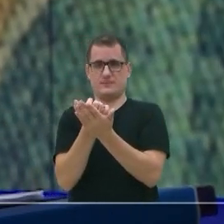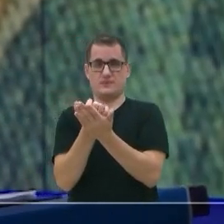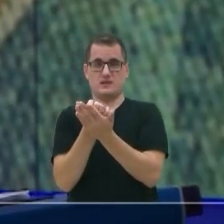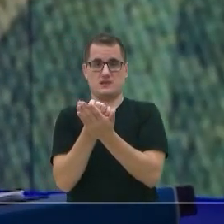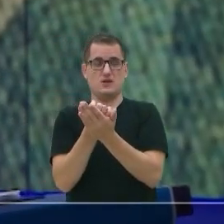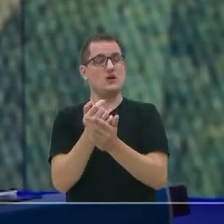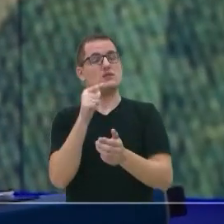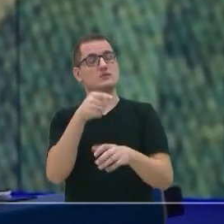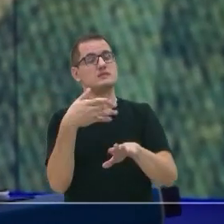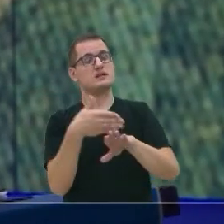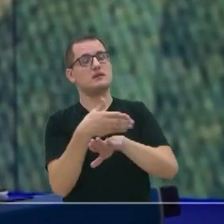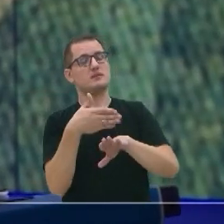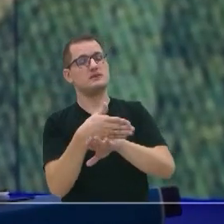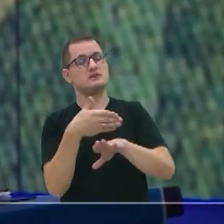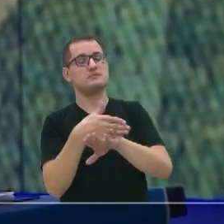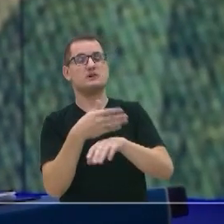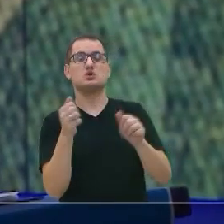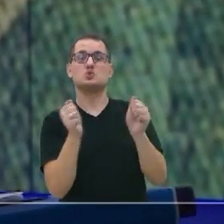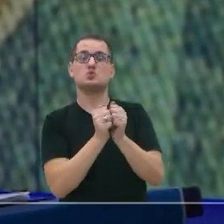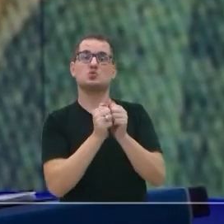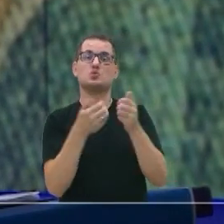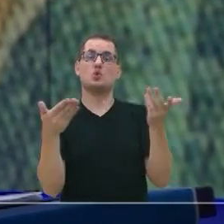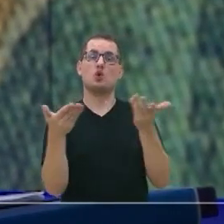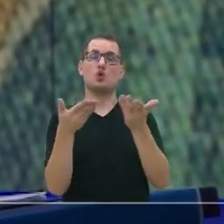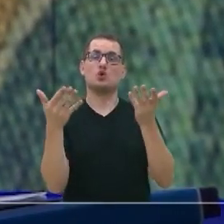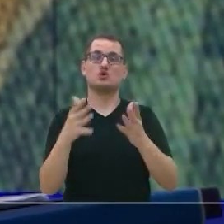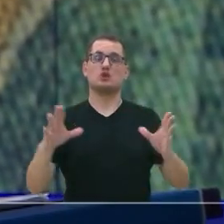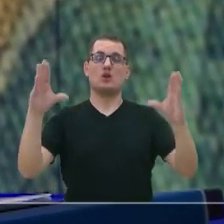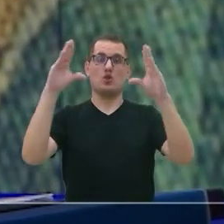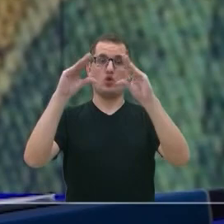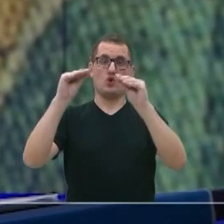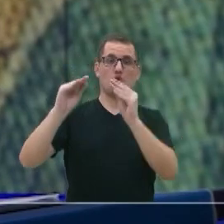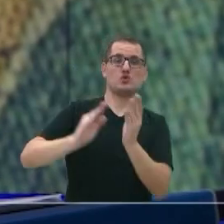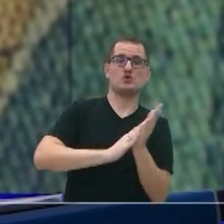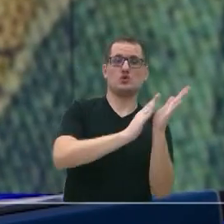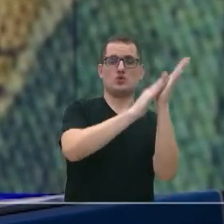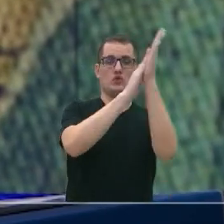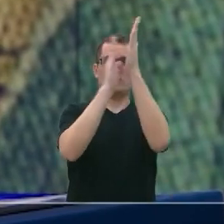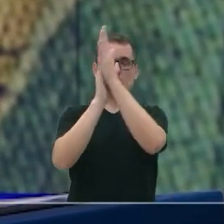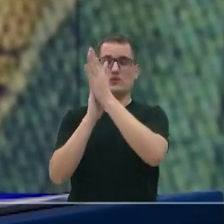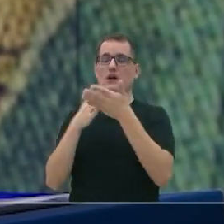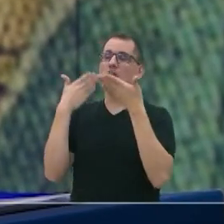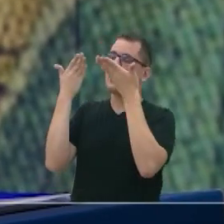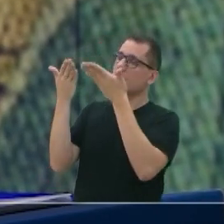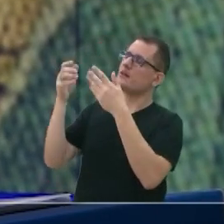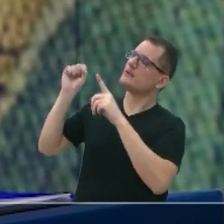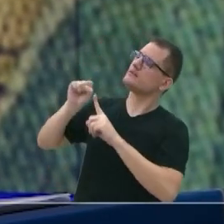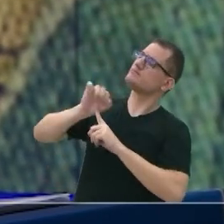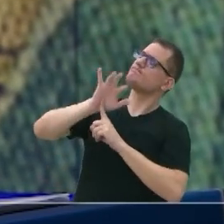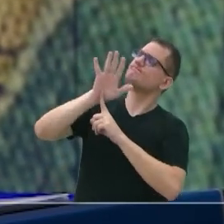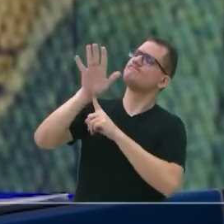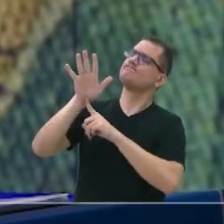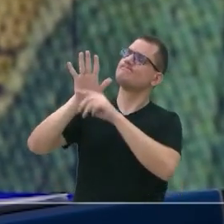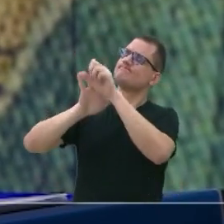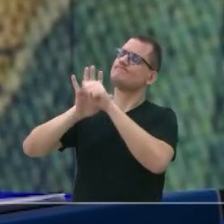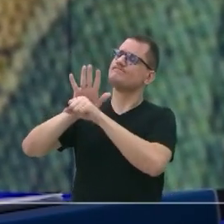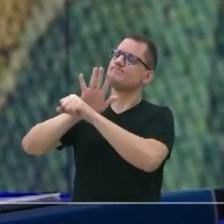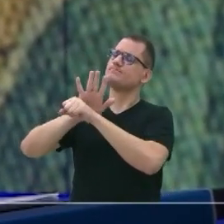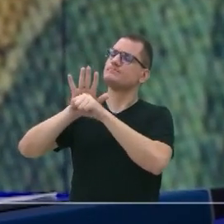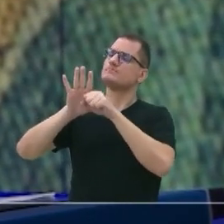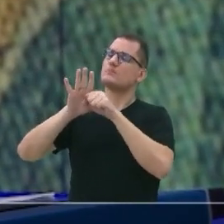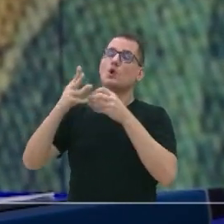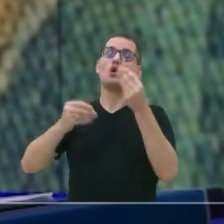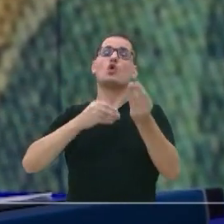que faz parte conosco hoje desta noite de louvor diante do Santíssimo Sacramento, como que está